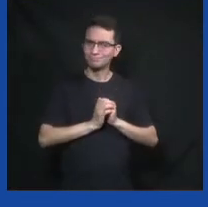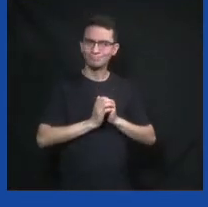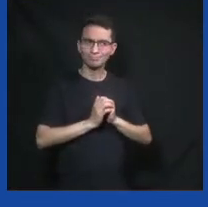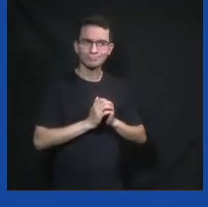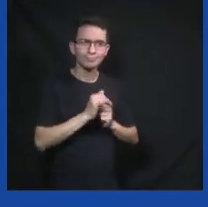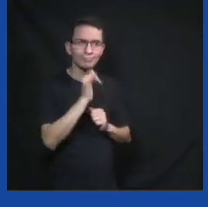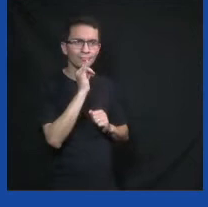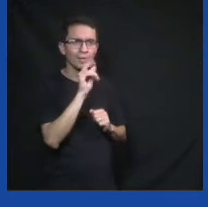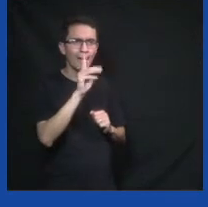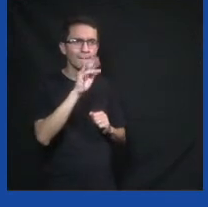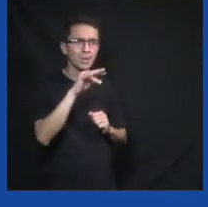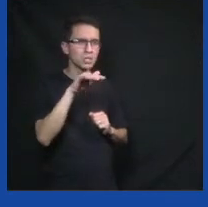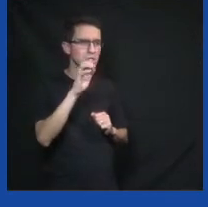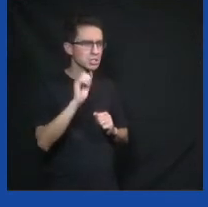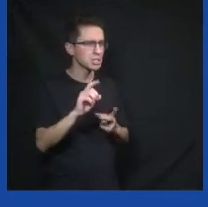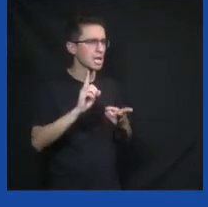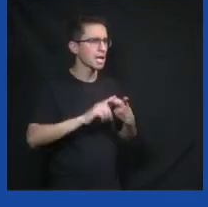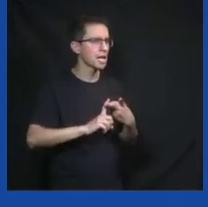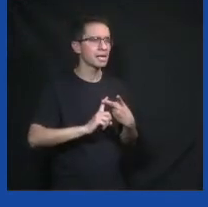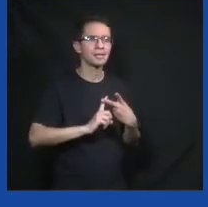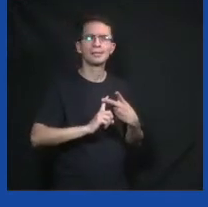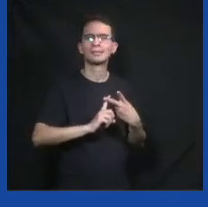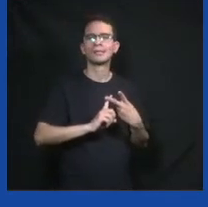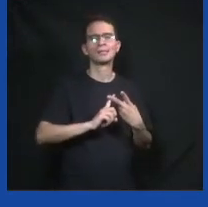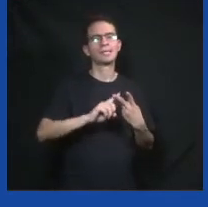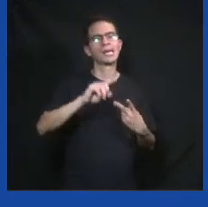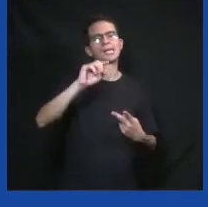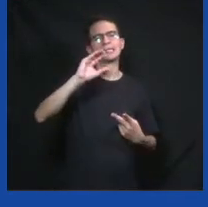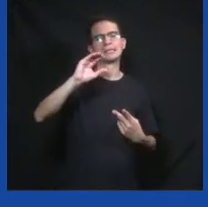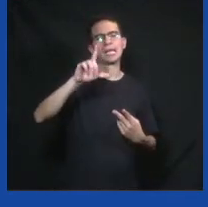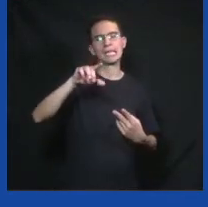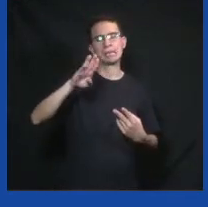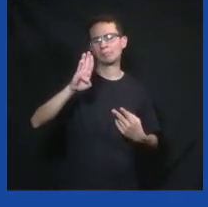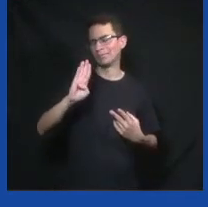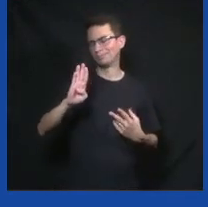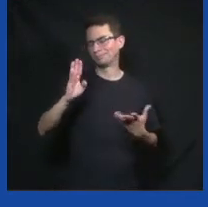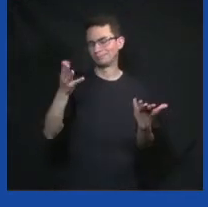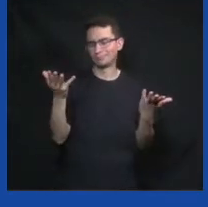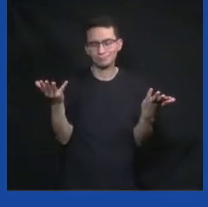Politize, Movimento Voto Consciente, Oficina Municipal, CLP,